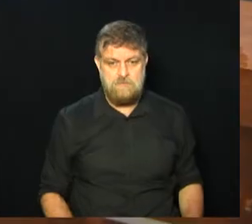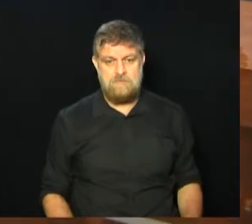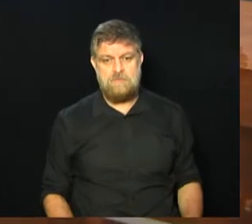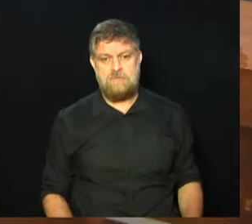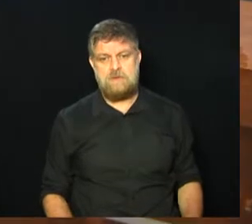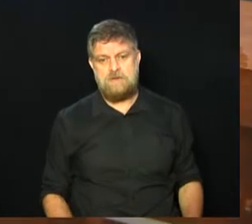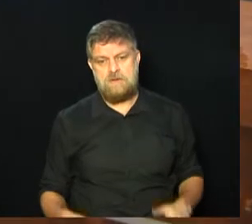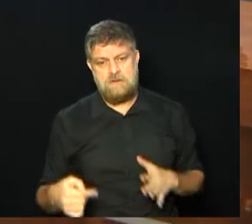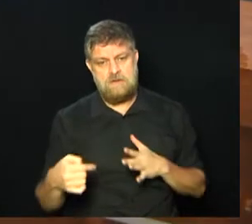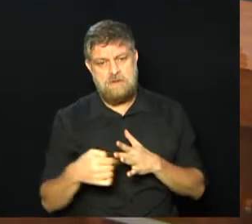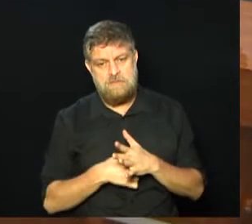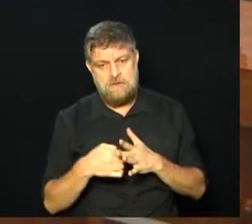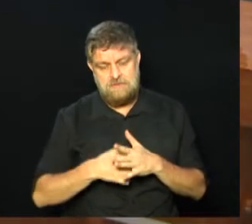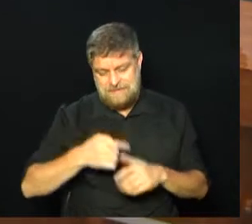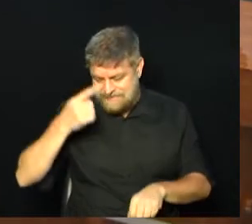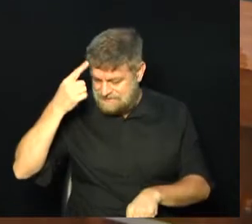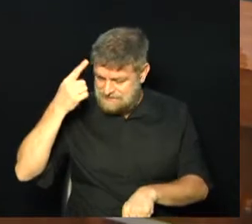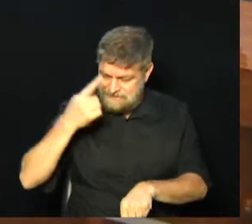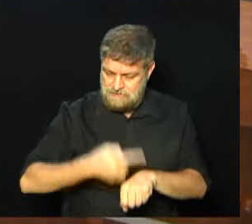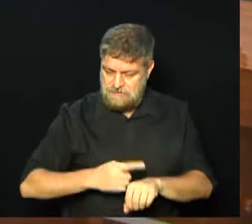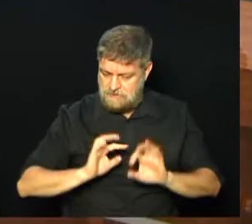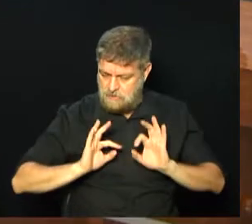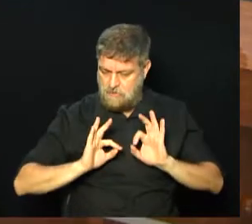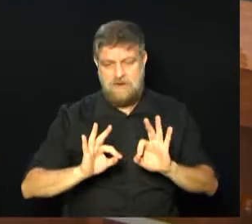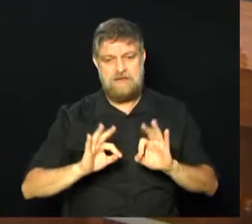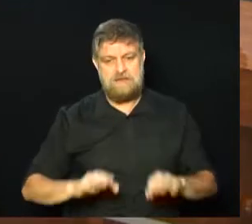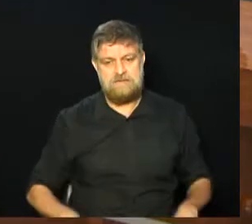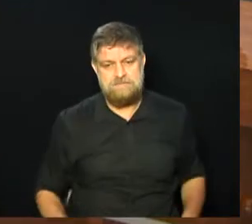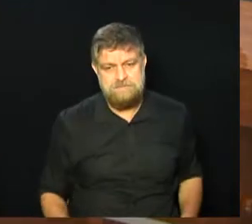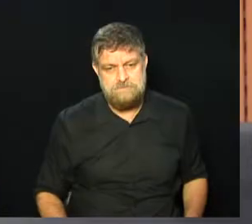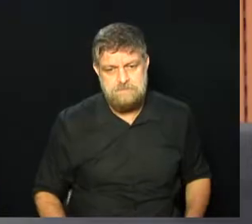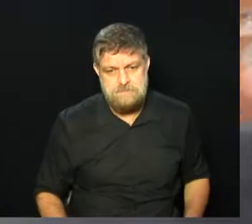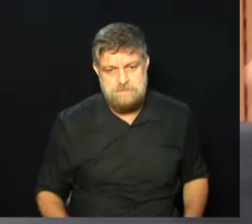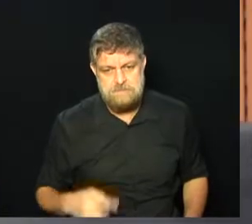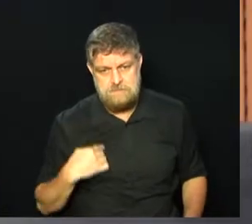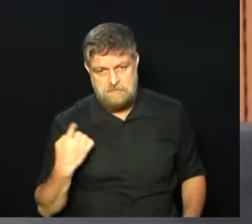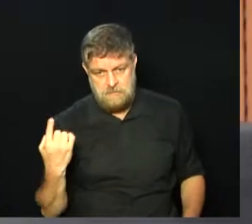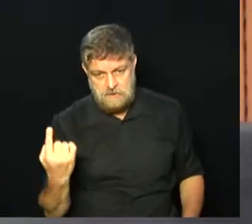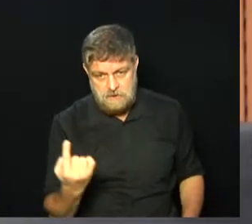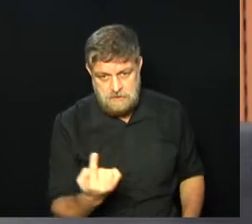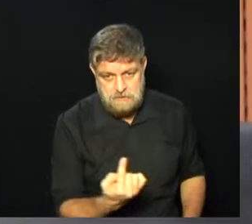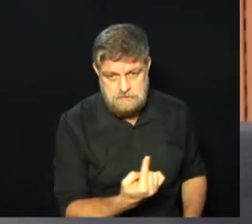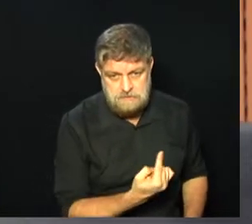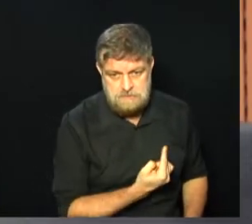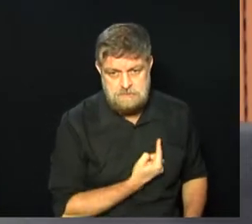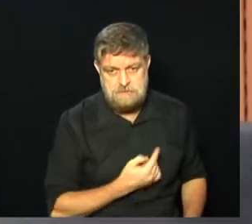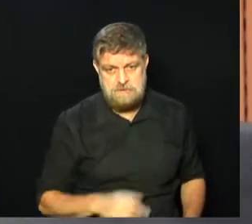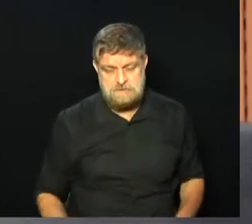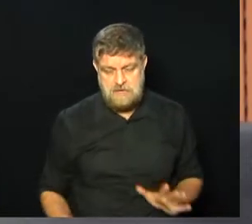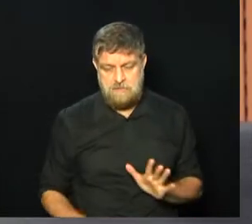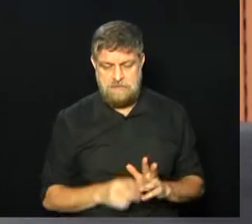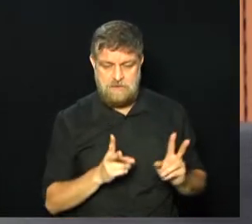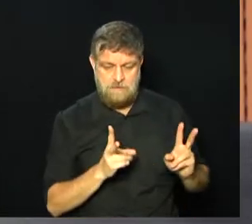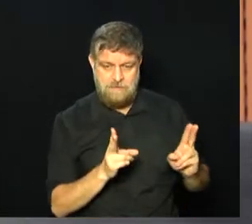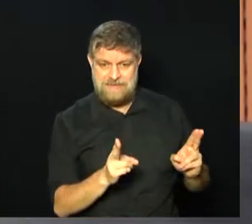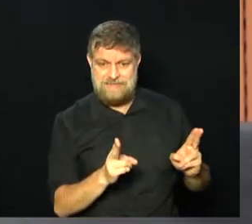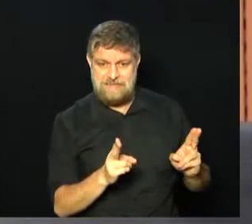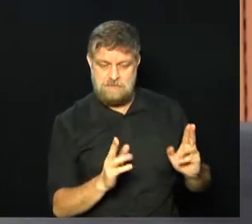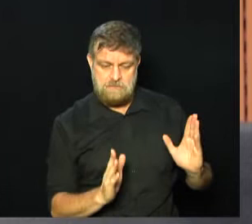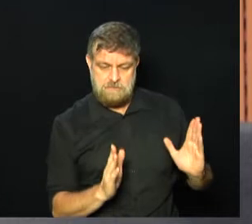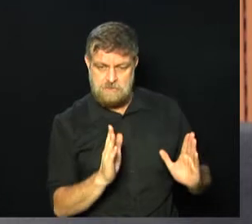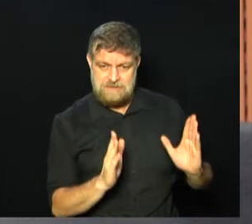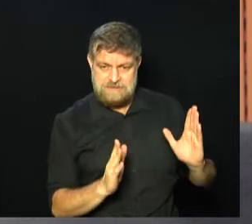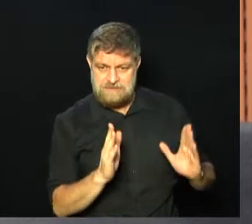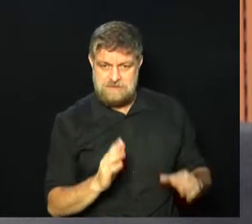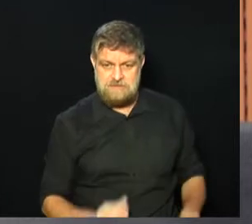pergunta na hora certa, coincidentemente. Nós terminamos uma primeira etapa do processo